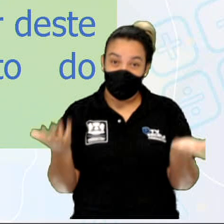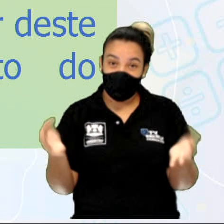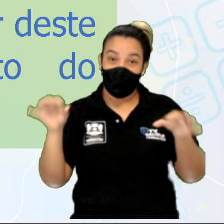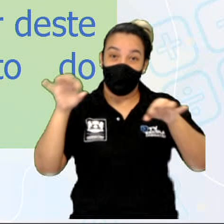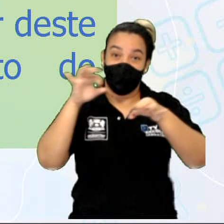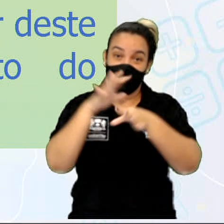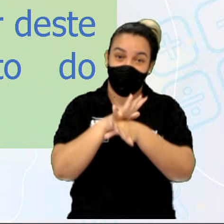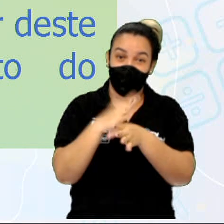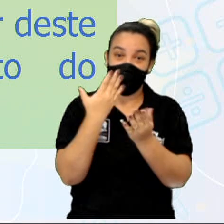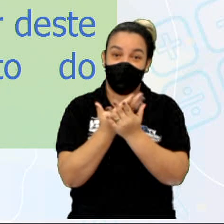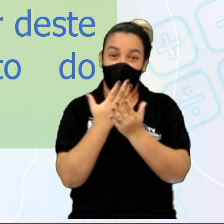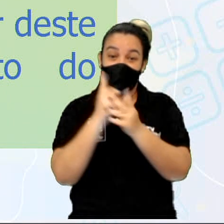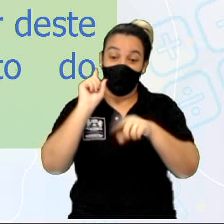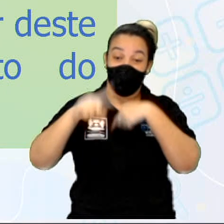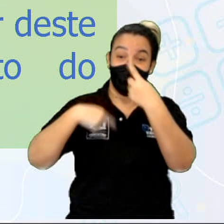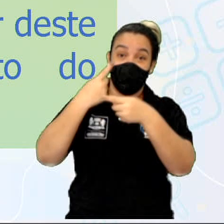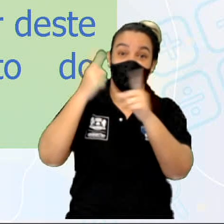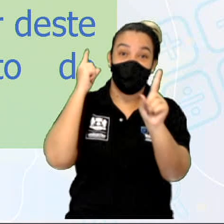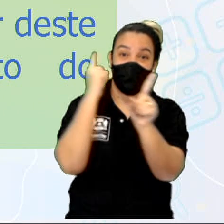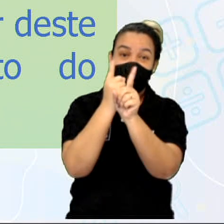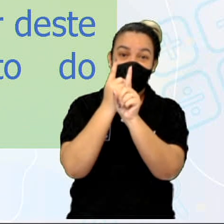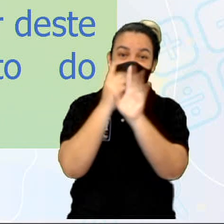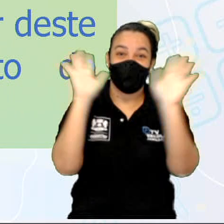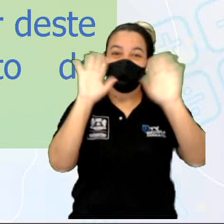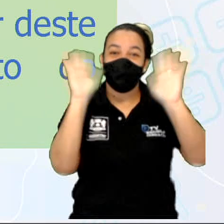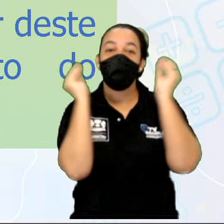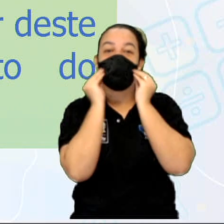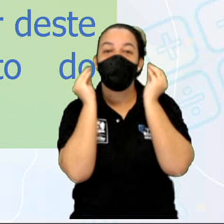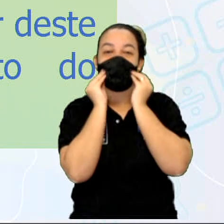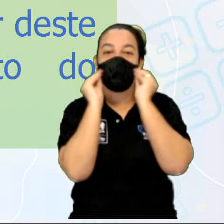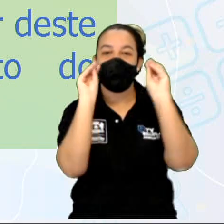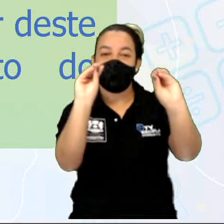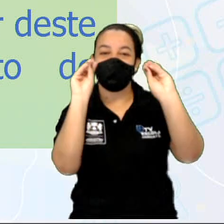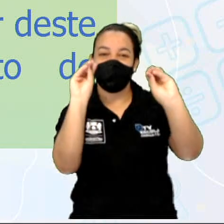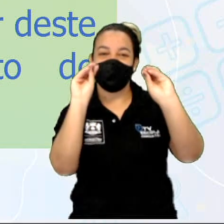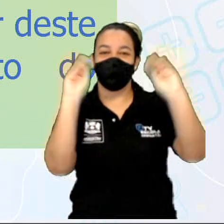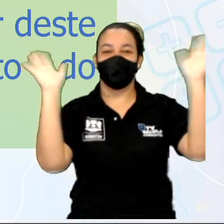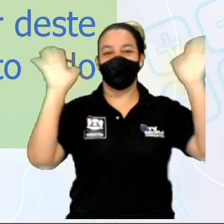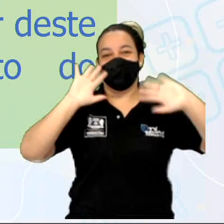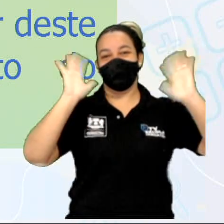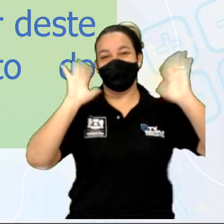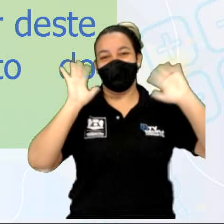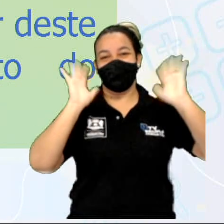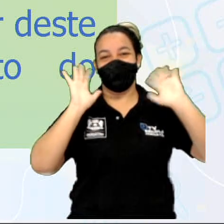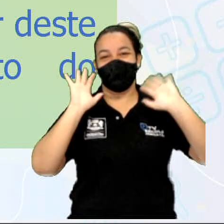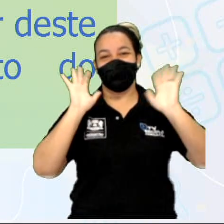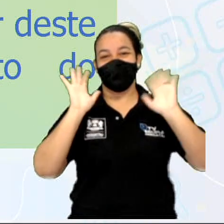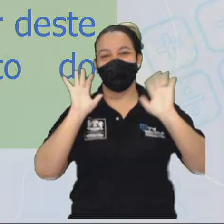aqui e até a próxima aula. Cheiro no coração de vocês e até a próxima.